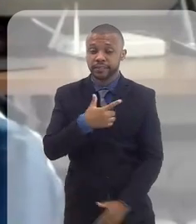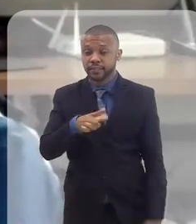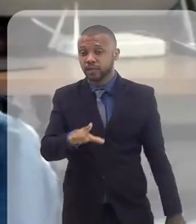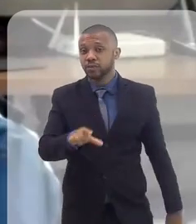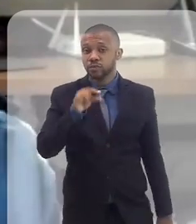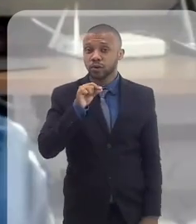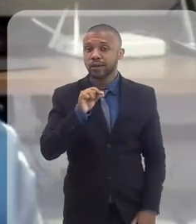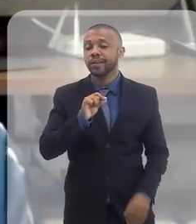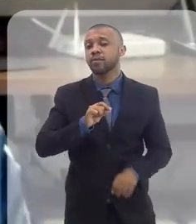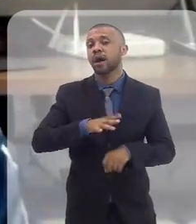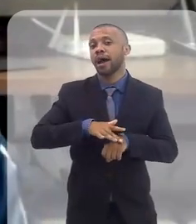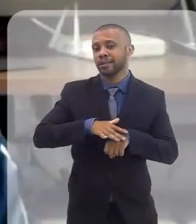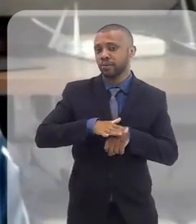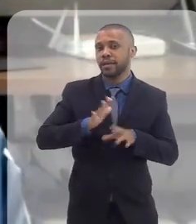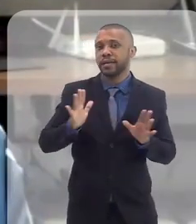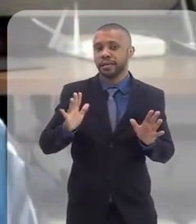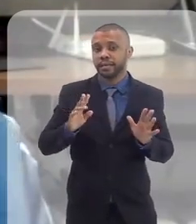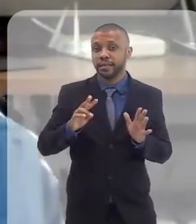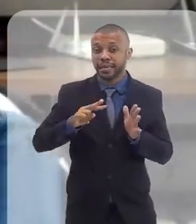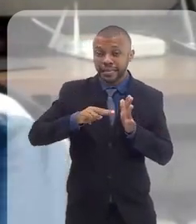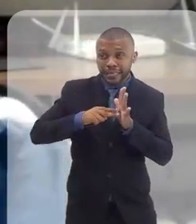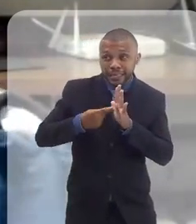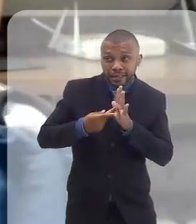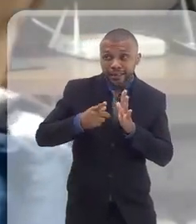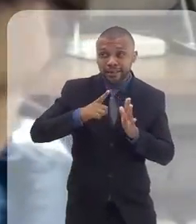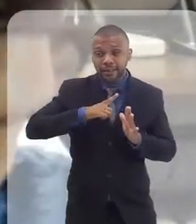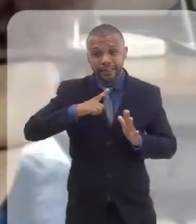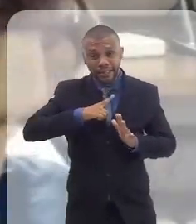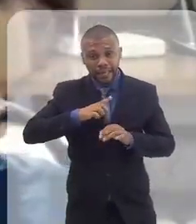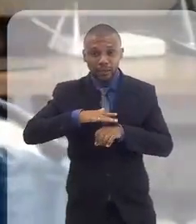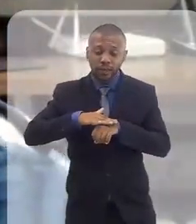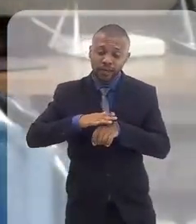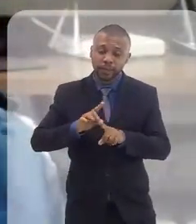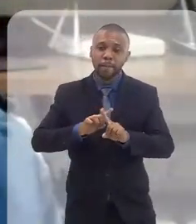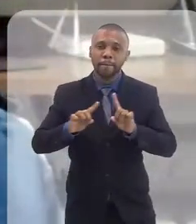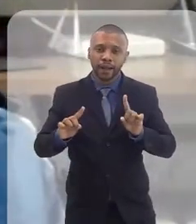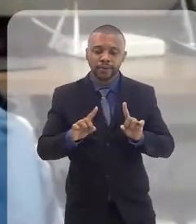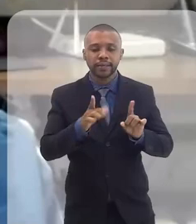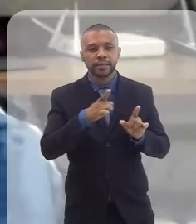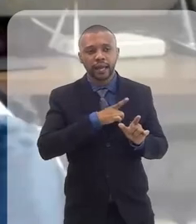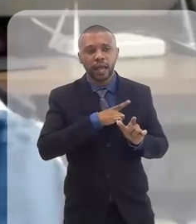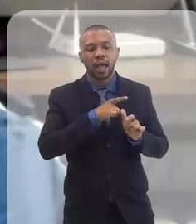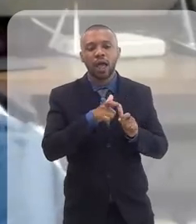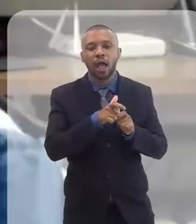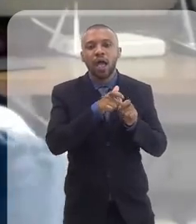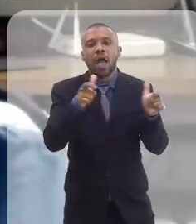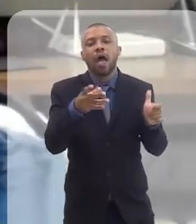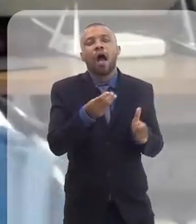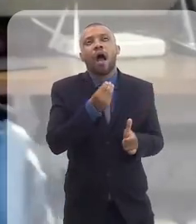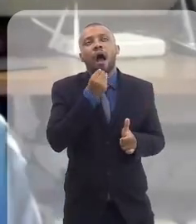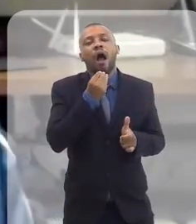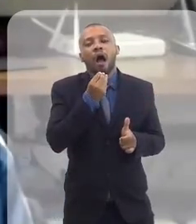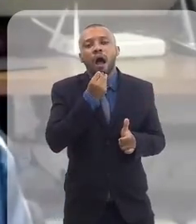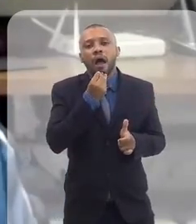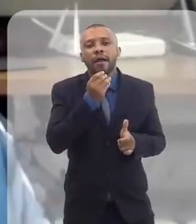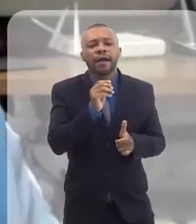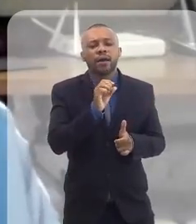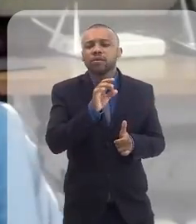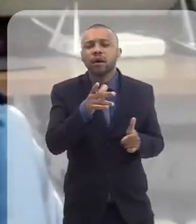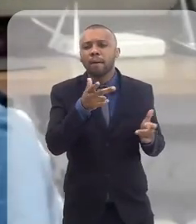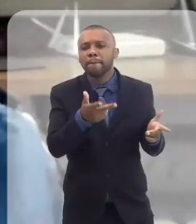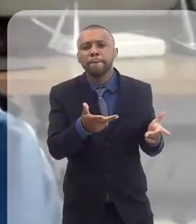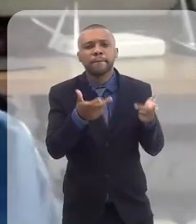está fazendo a opção pela doença. Não quer dizer que vai ter, mas você está aumentando a sua